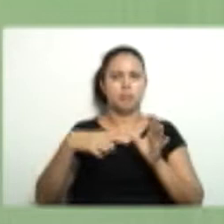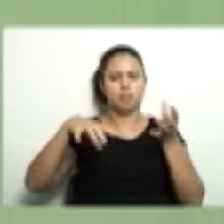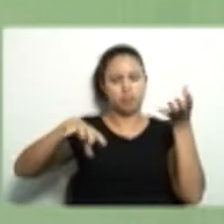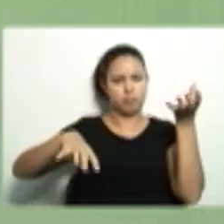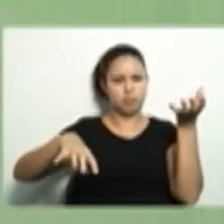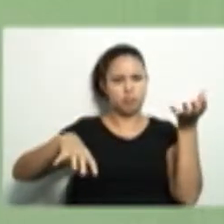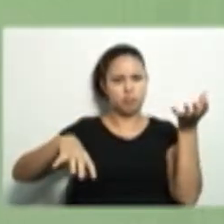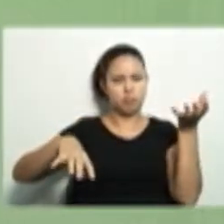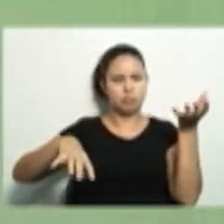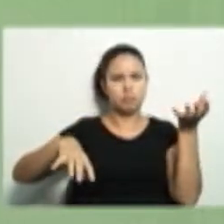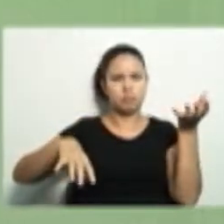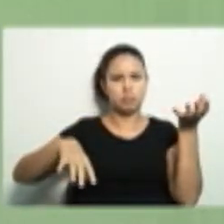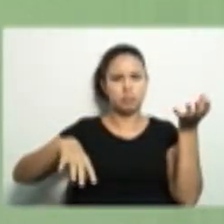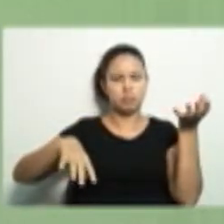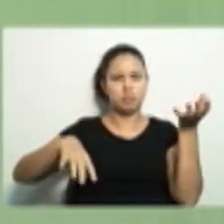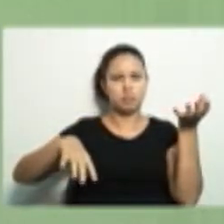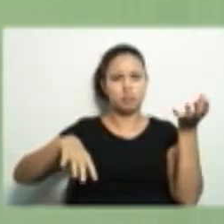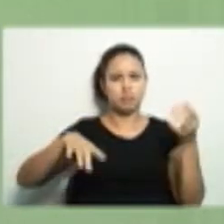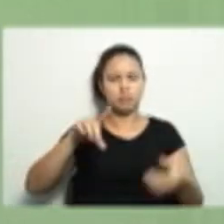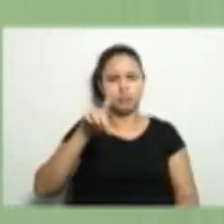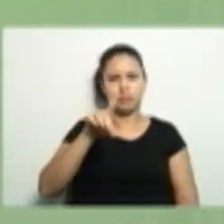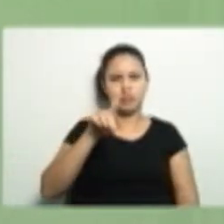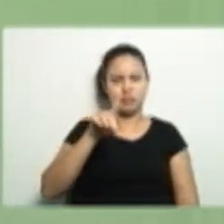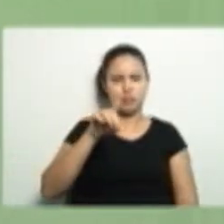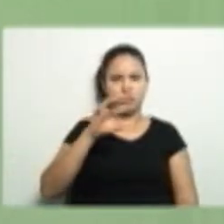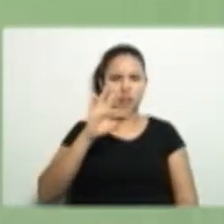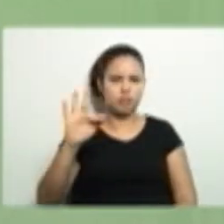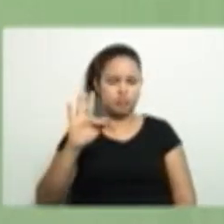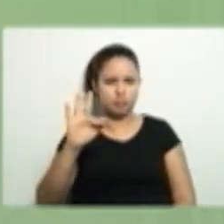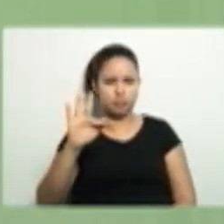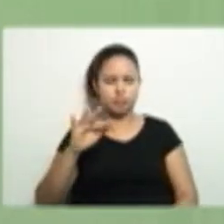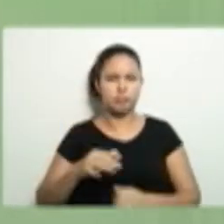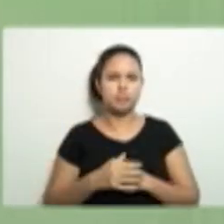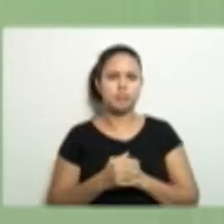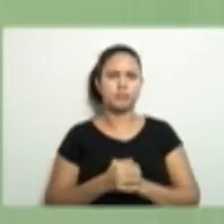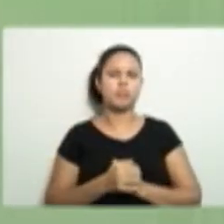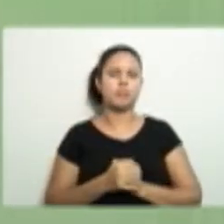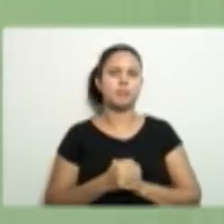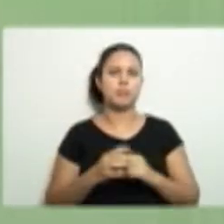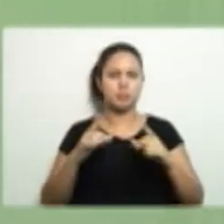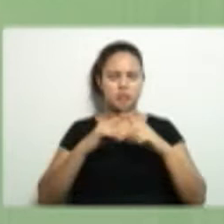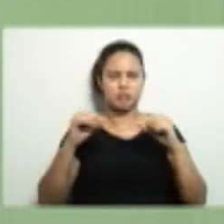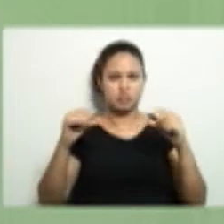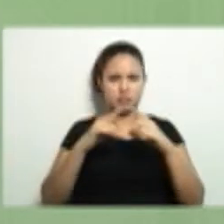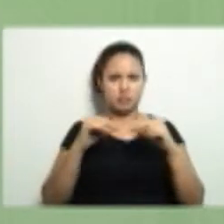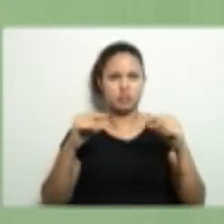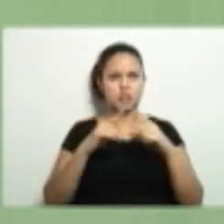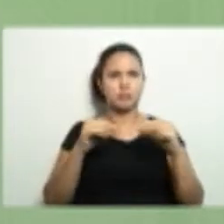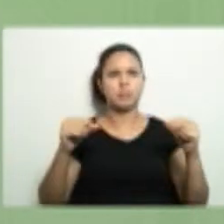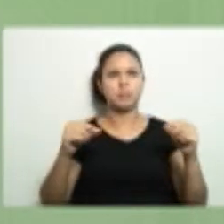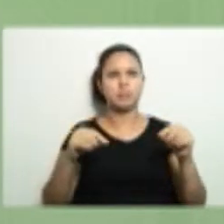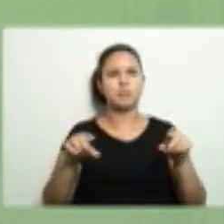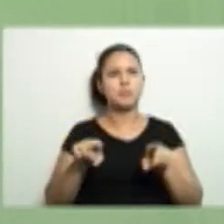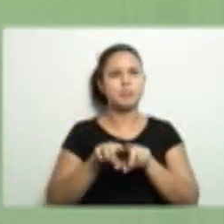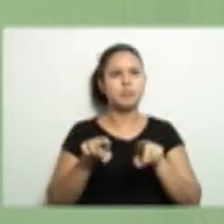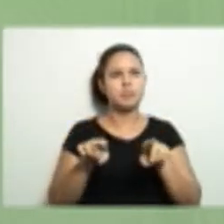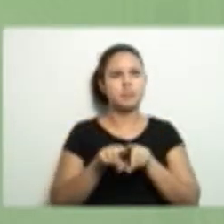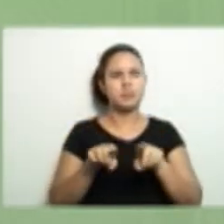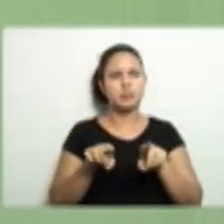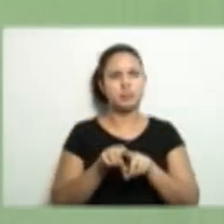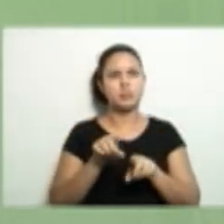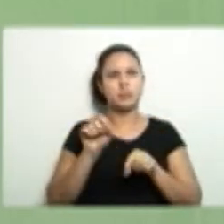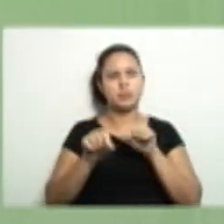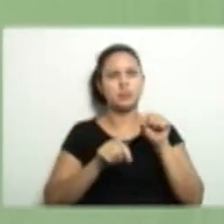isso, nós temos alguns poucos municípios aqui que vão apresentar as cores laranjas, e o restante